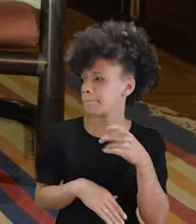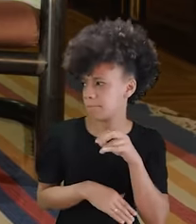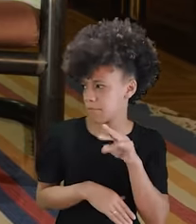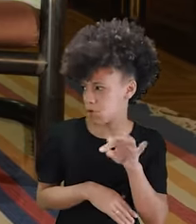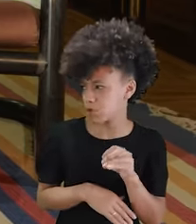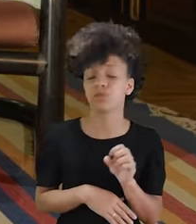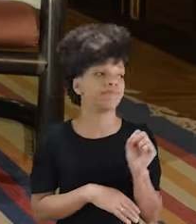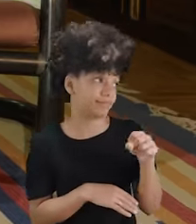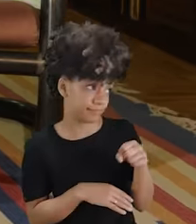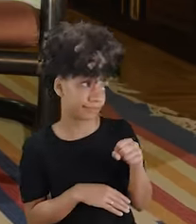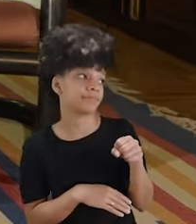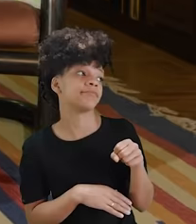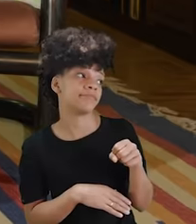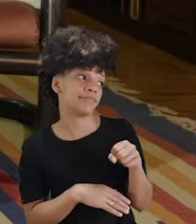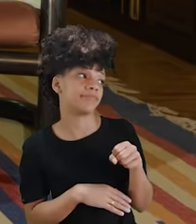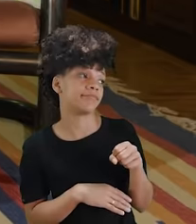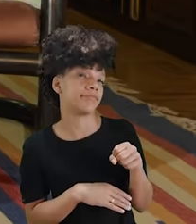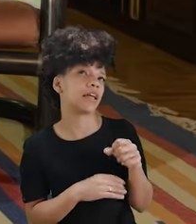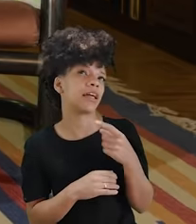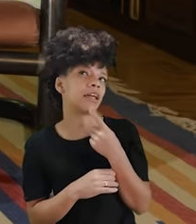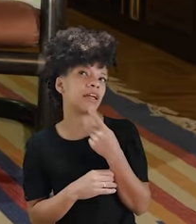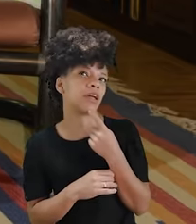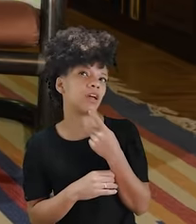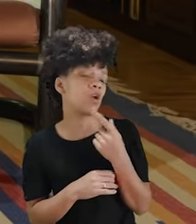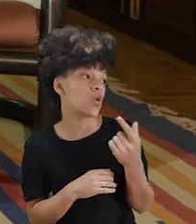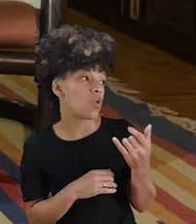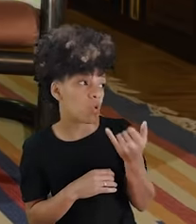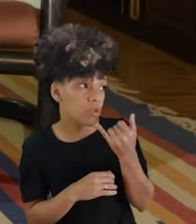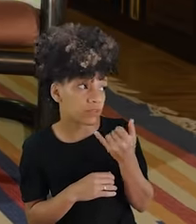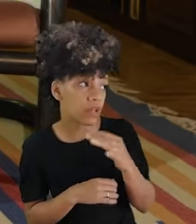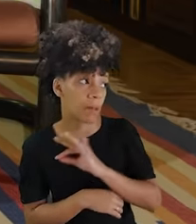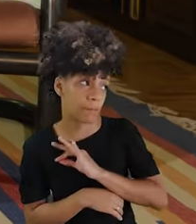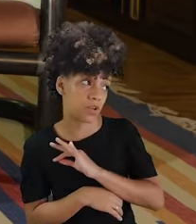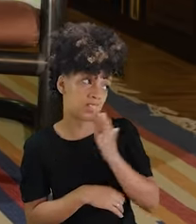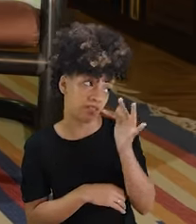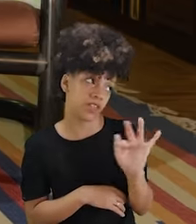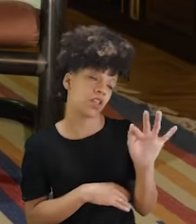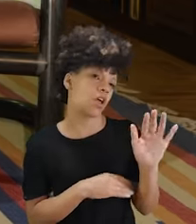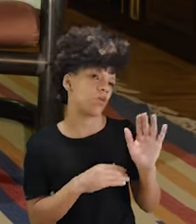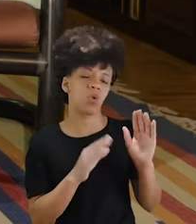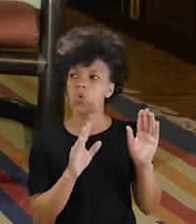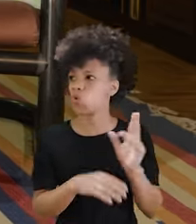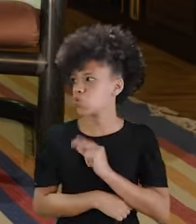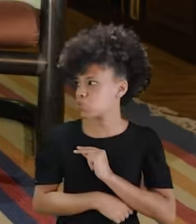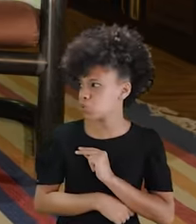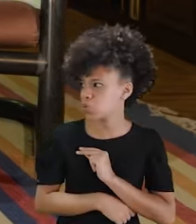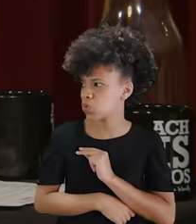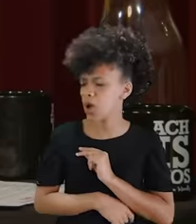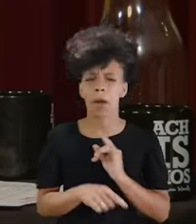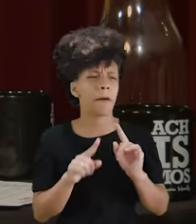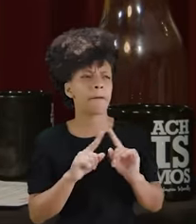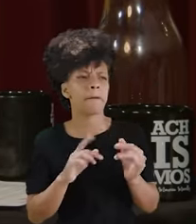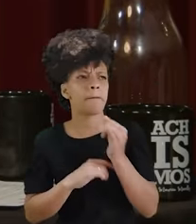primeiro ponto que chegou você vai embora aí velho vai para contar até com a polícia federal E aí já não é mais